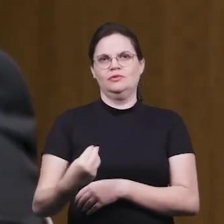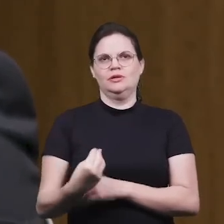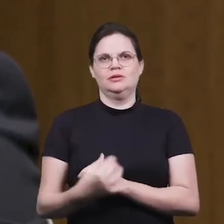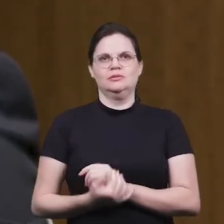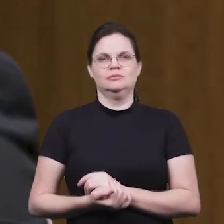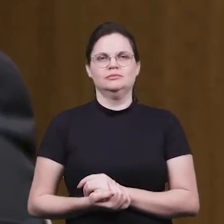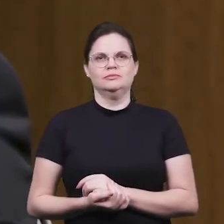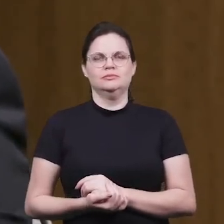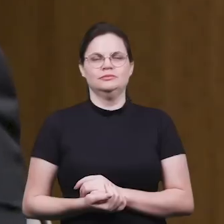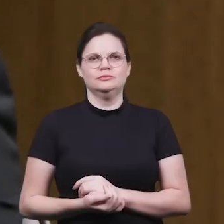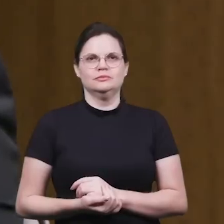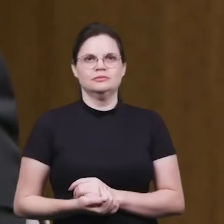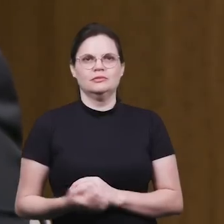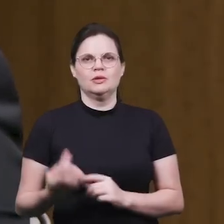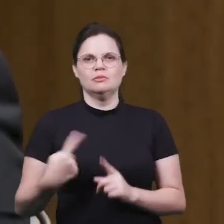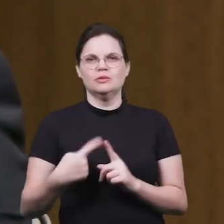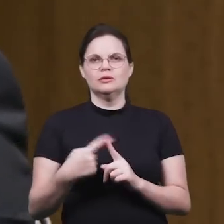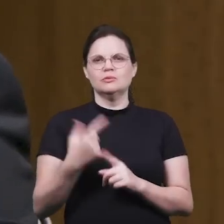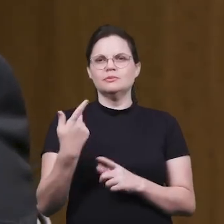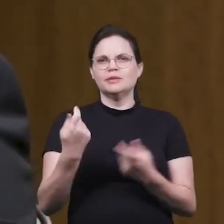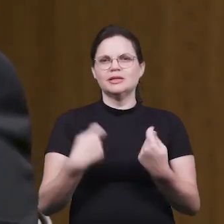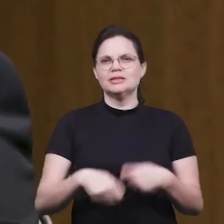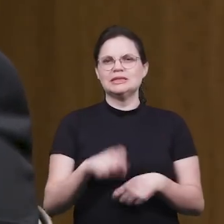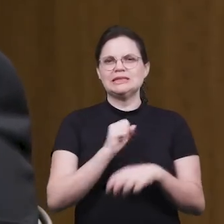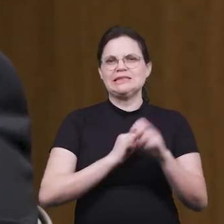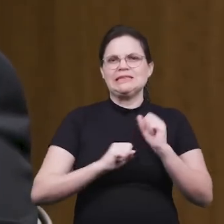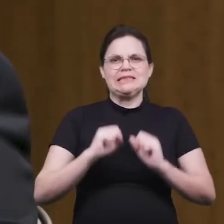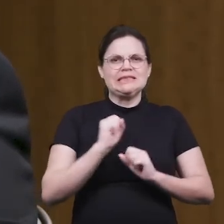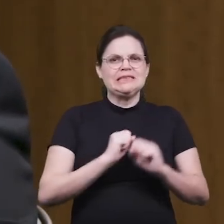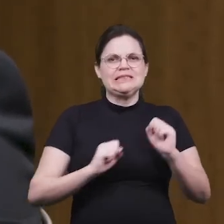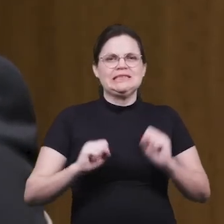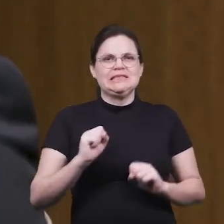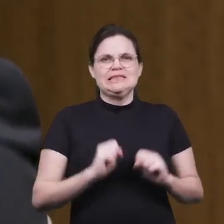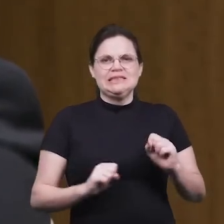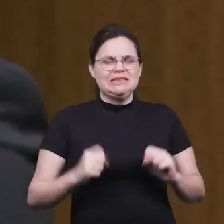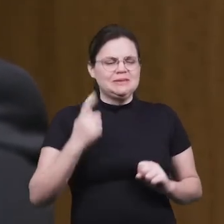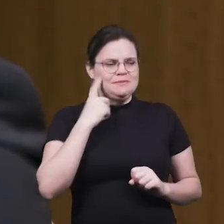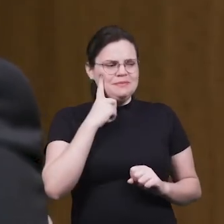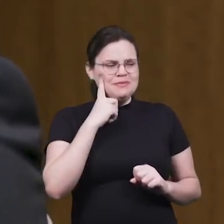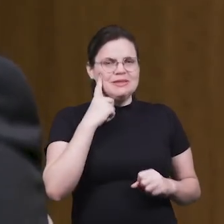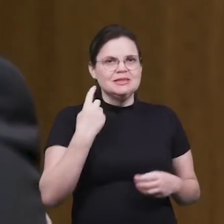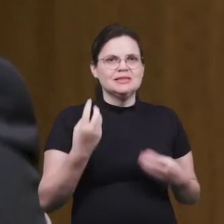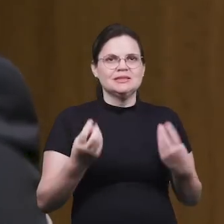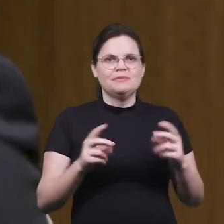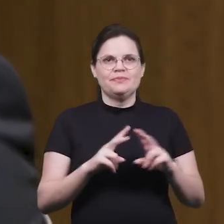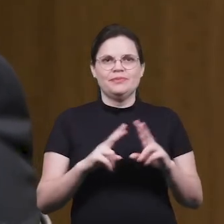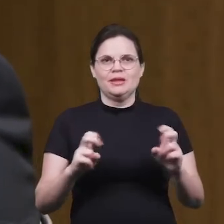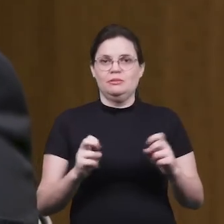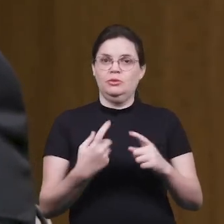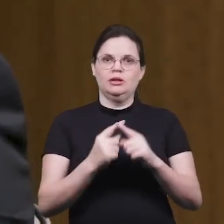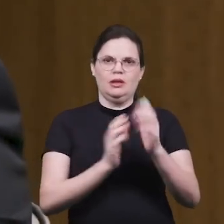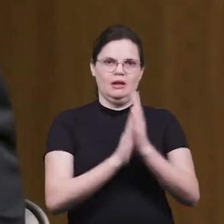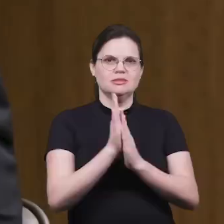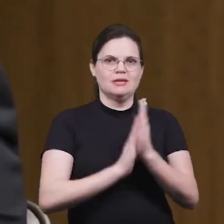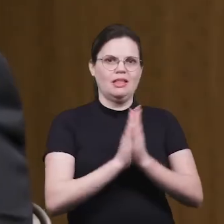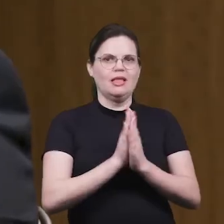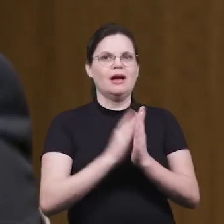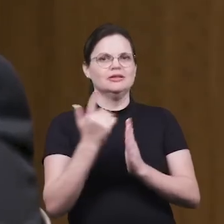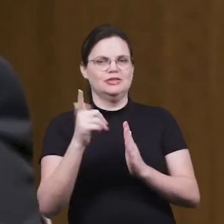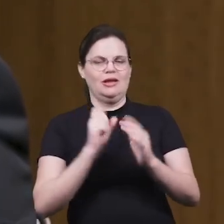eles já não têm essa ansiedade, essa parte da ansiedade, porque claro que tem outras